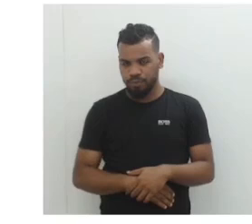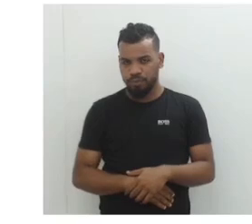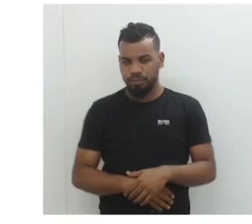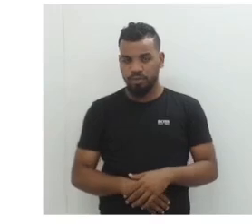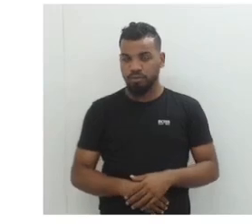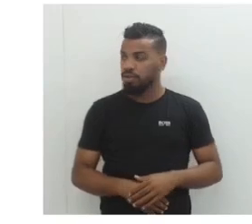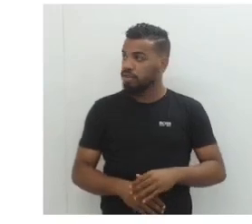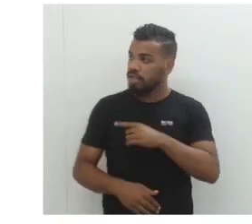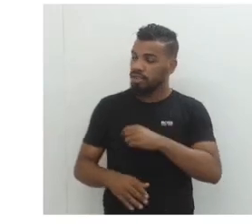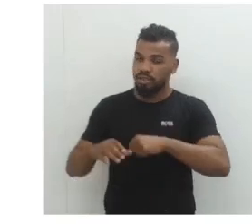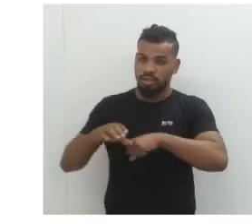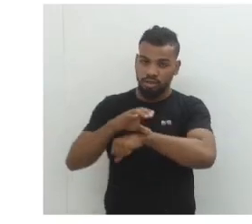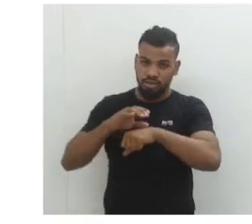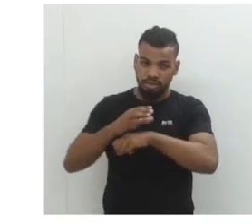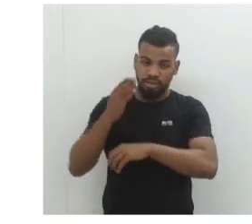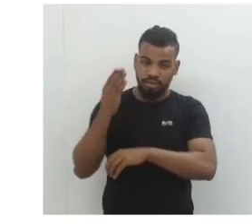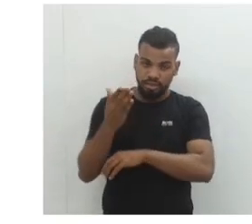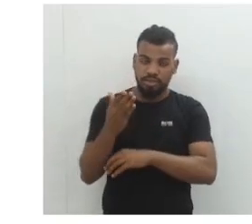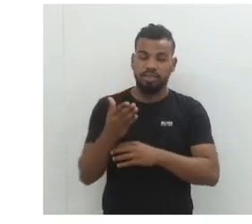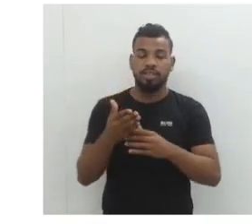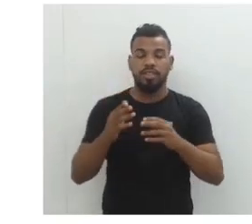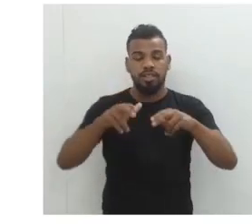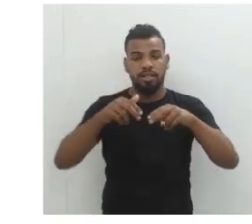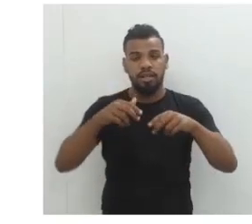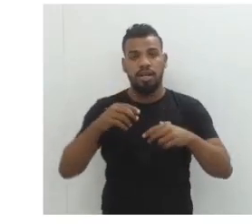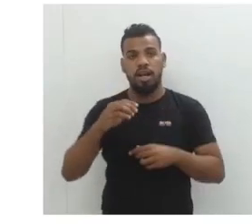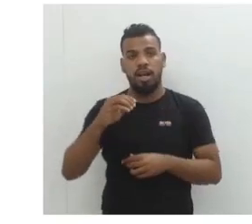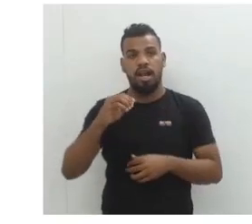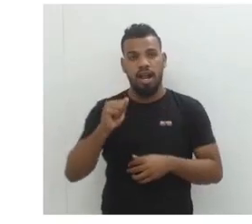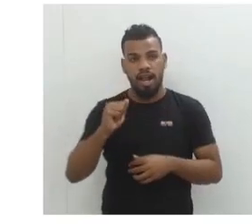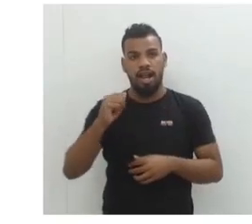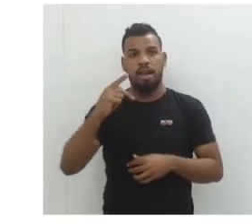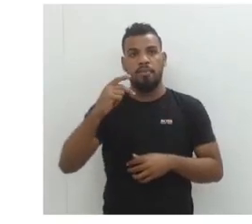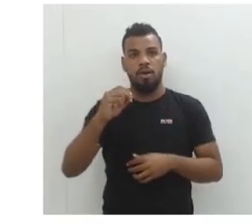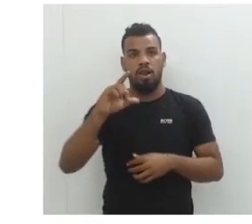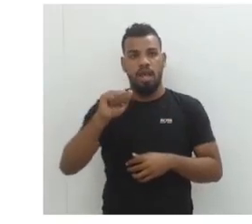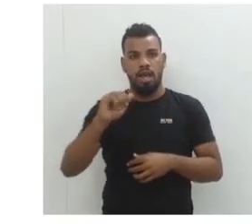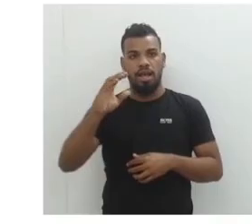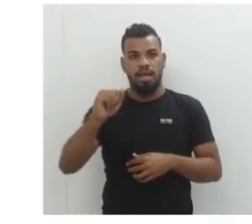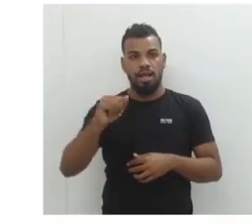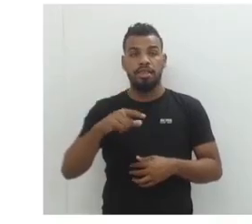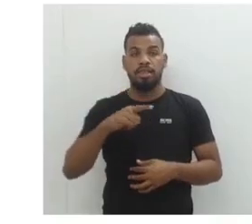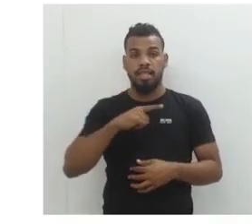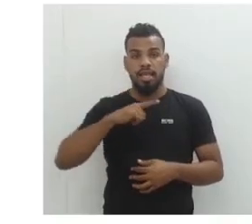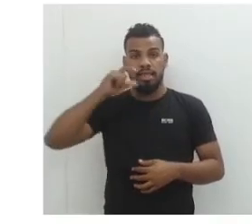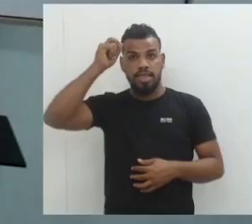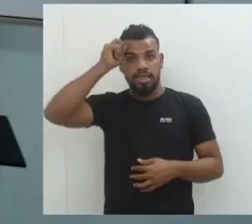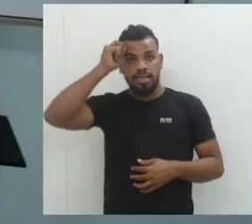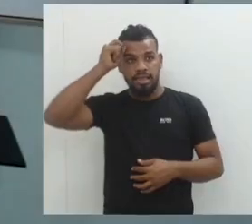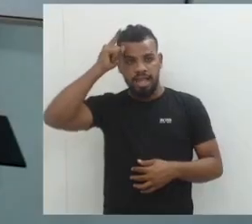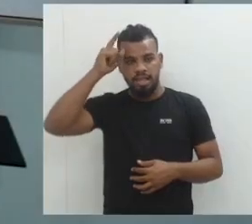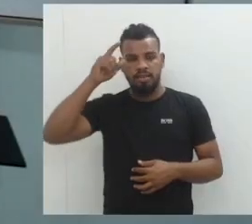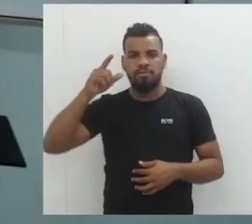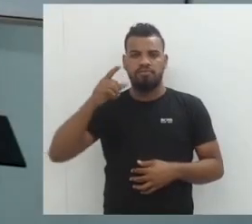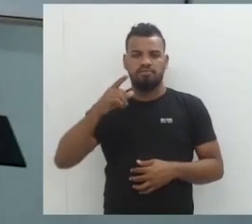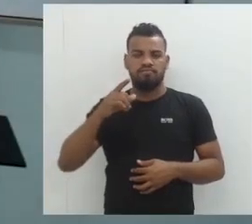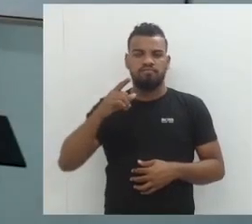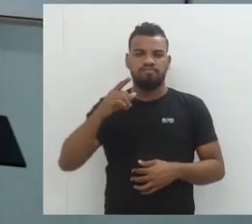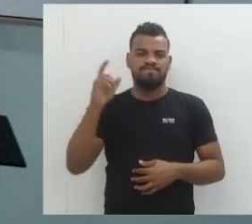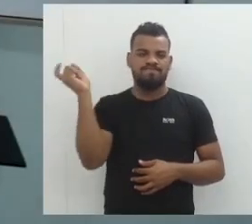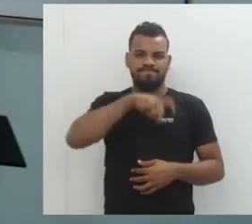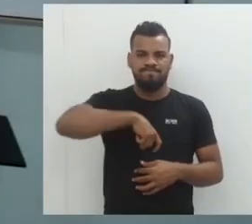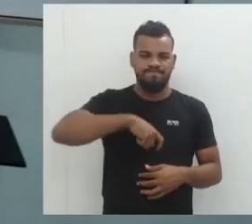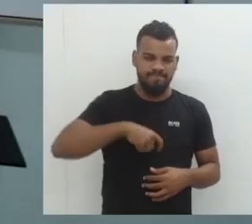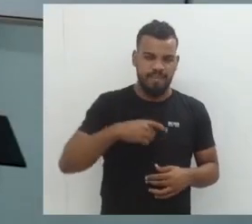Essa Constituição, gente, é considerada apolaca porque ela tem ideias fascistas, né?